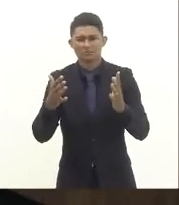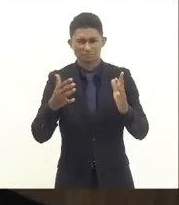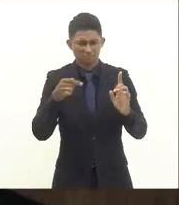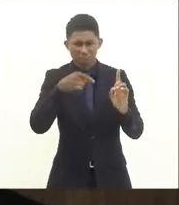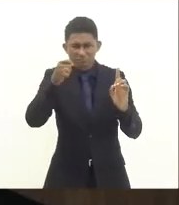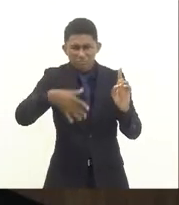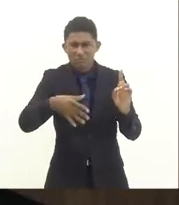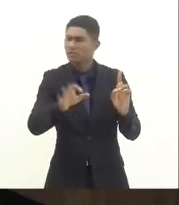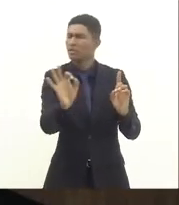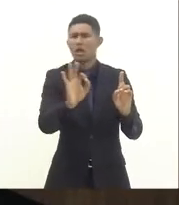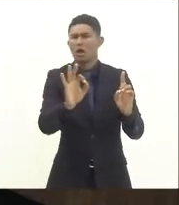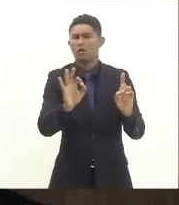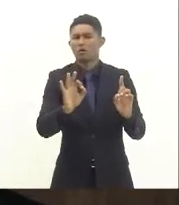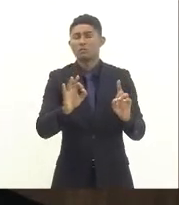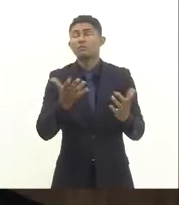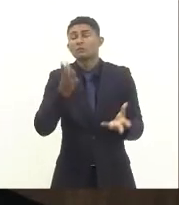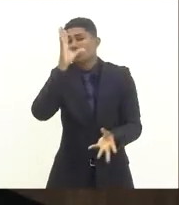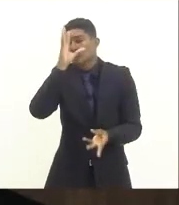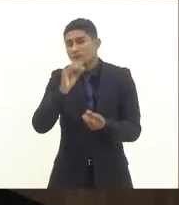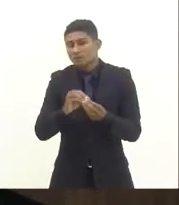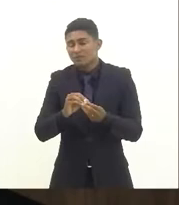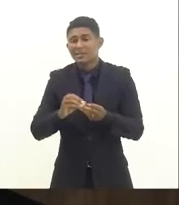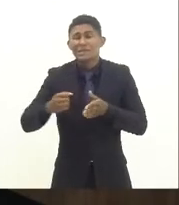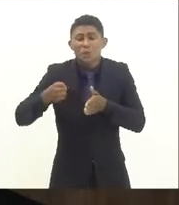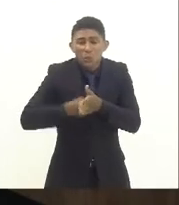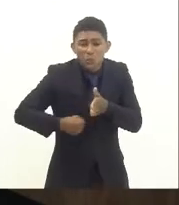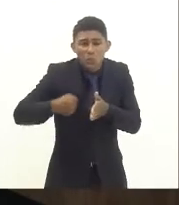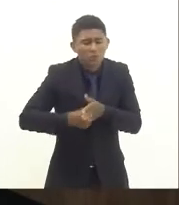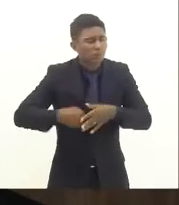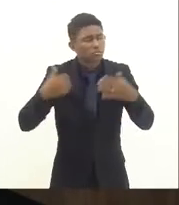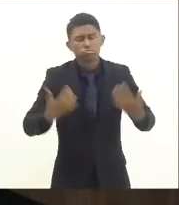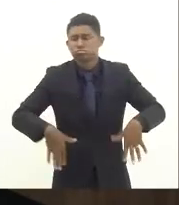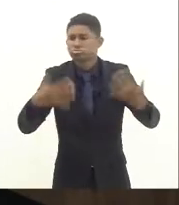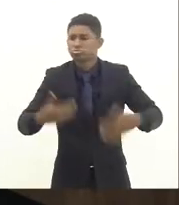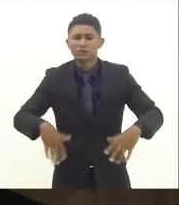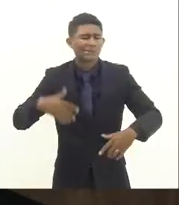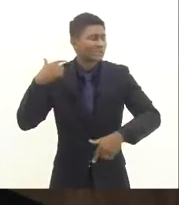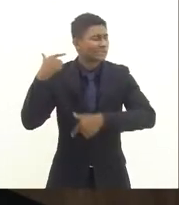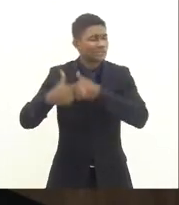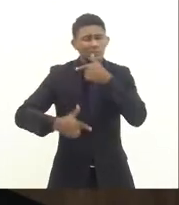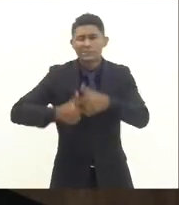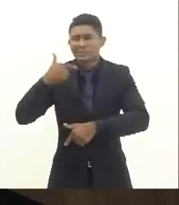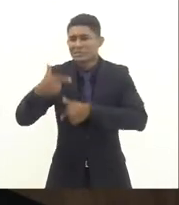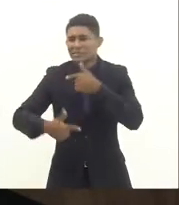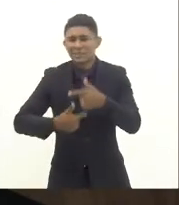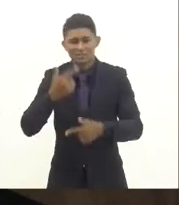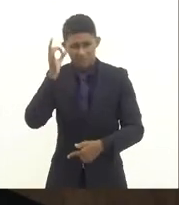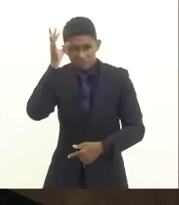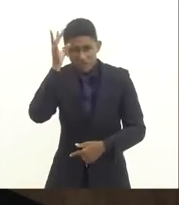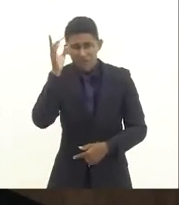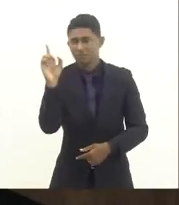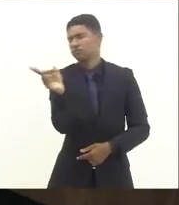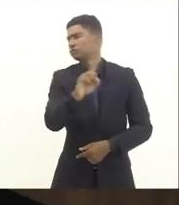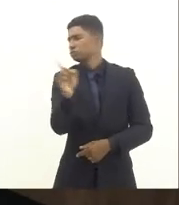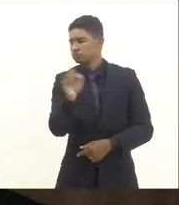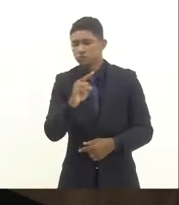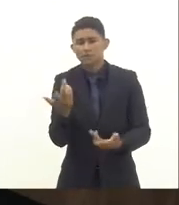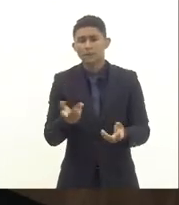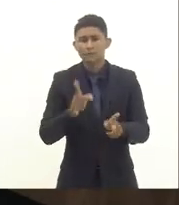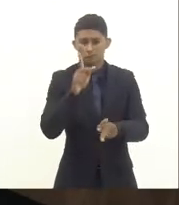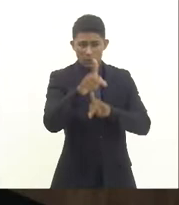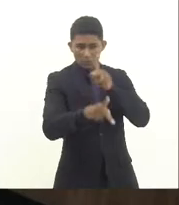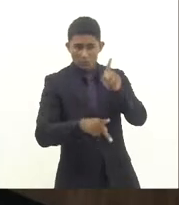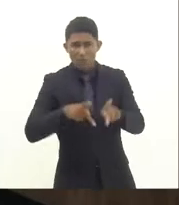grande e que nada deputado Carlos minc nunca nos foi dado de graça tudo que o nosso povo